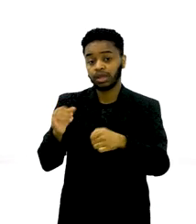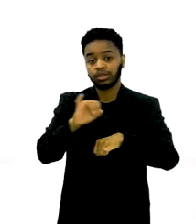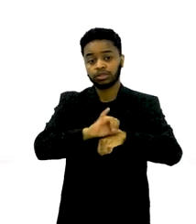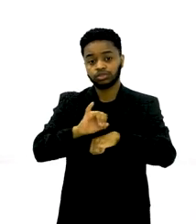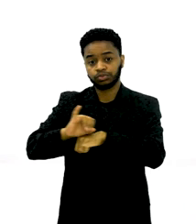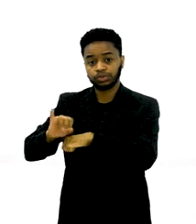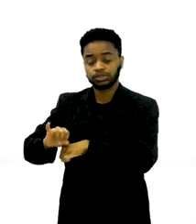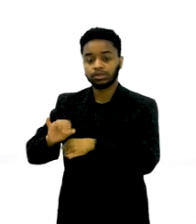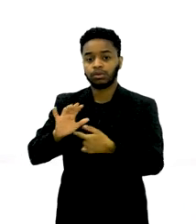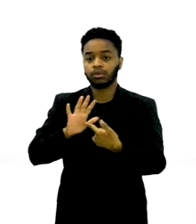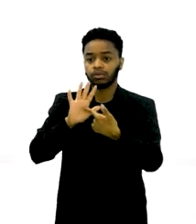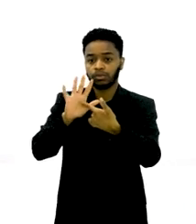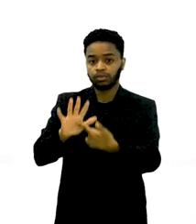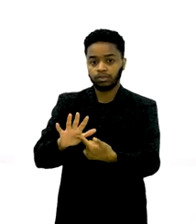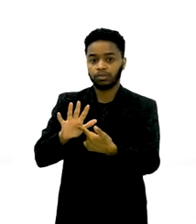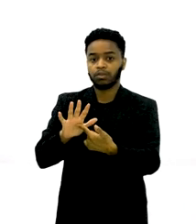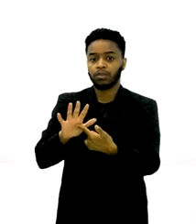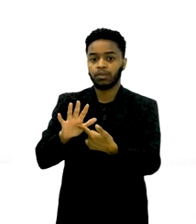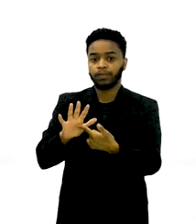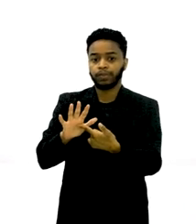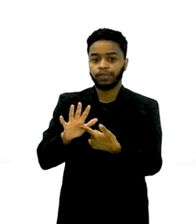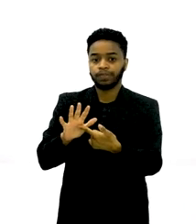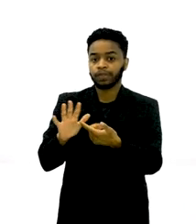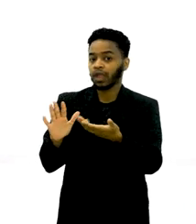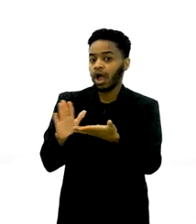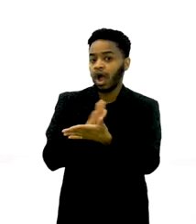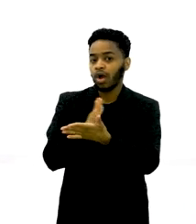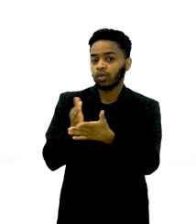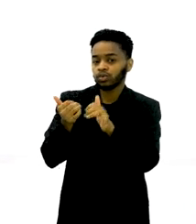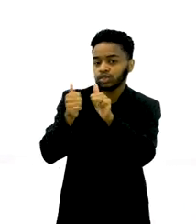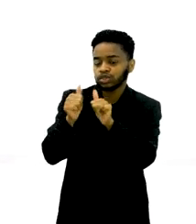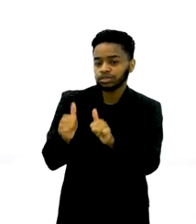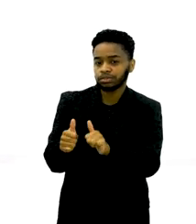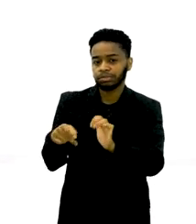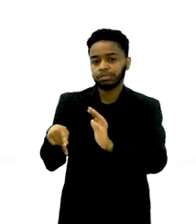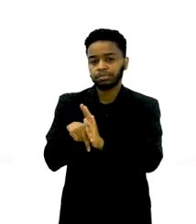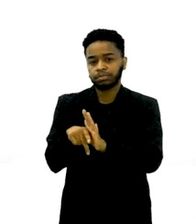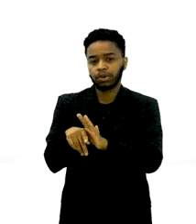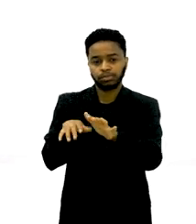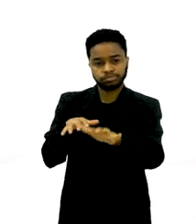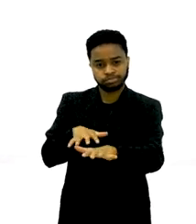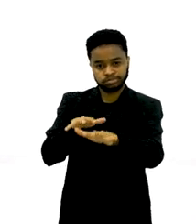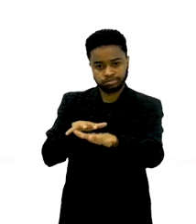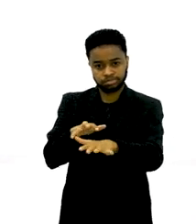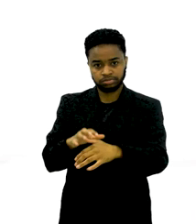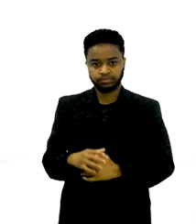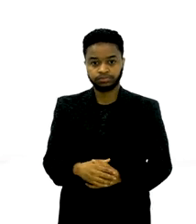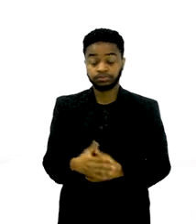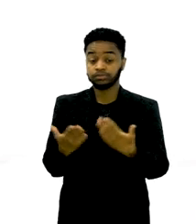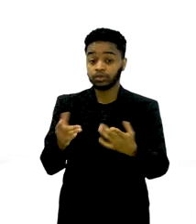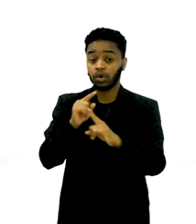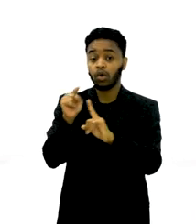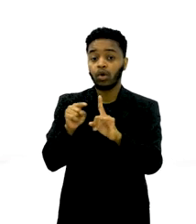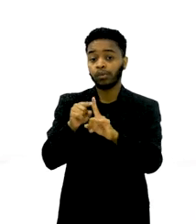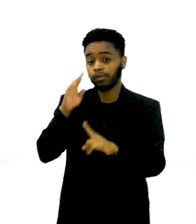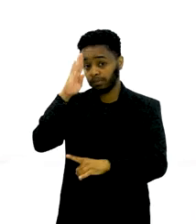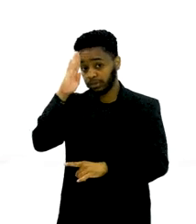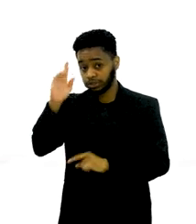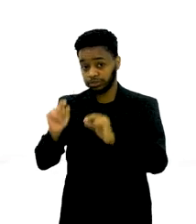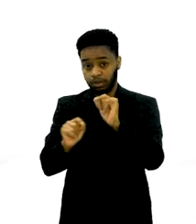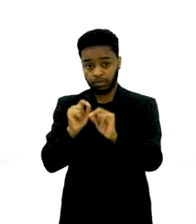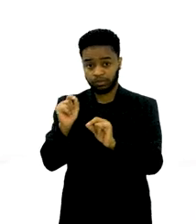exposição a gente tem eh alguns algumas eh esculturas de alegorias eh e a finalidade